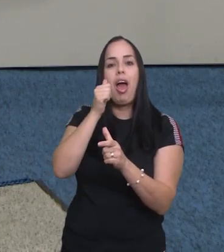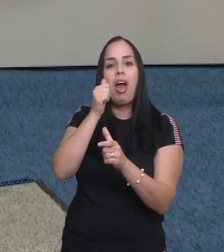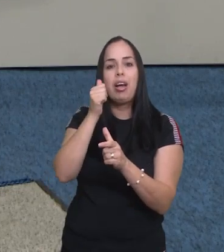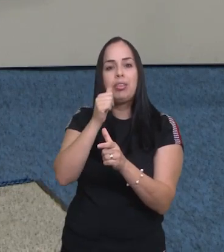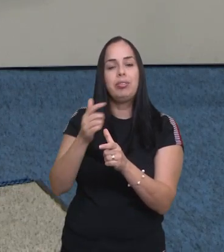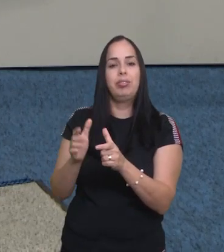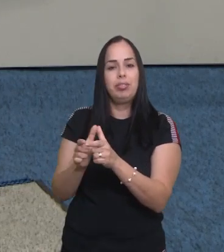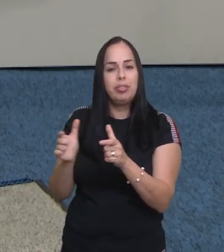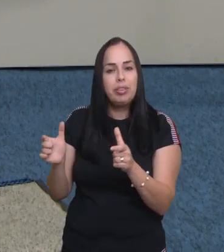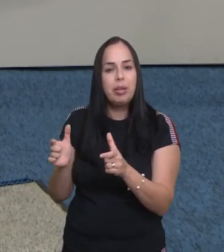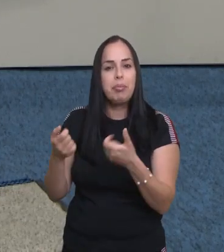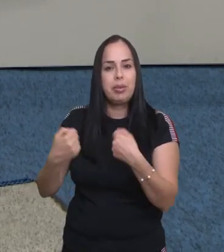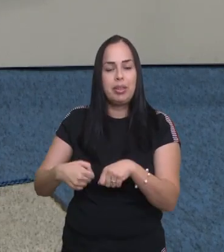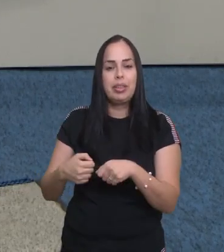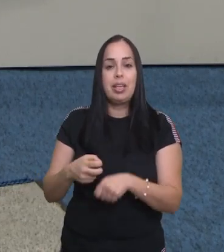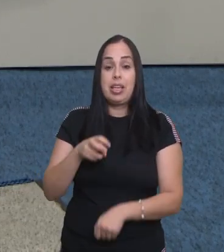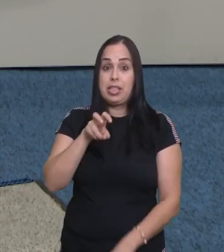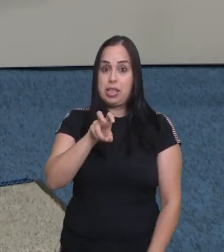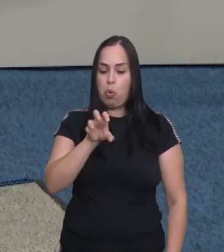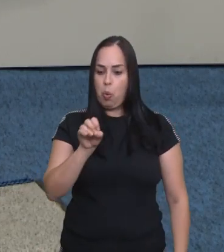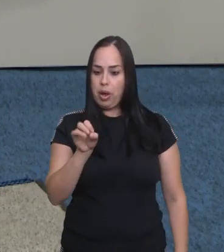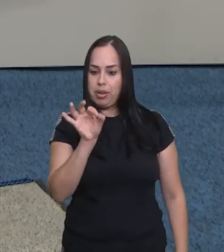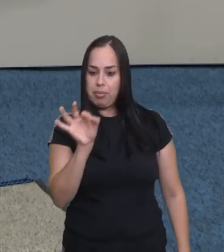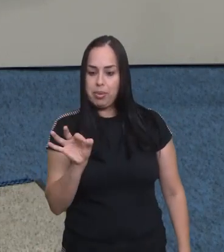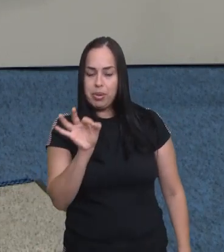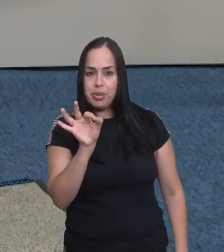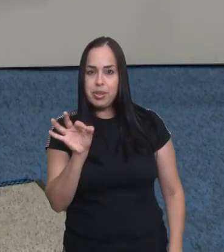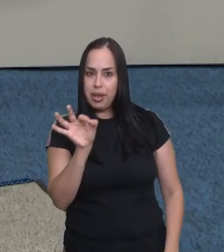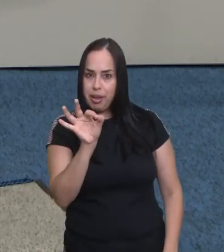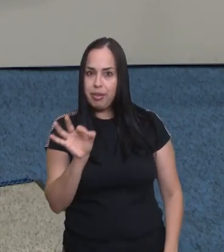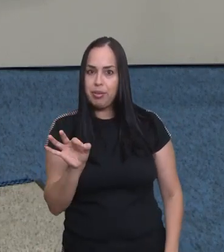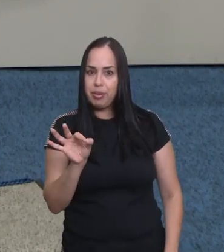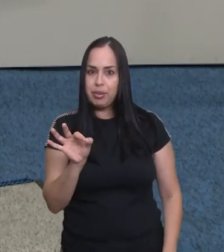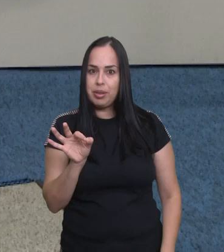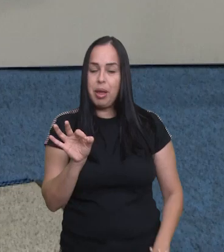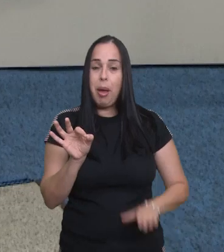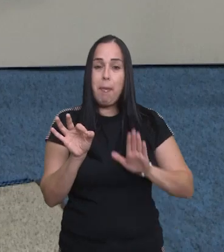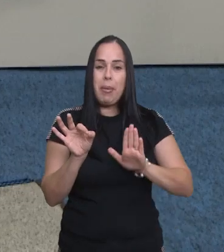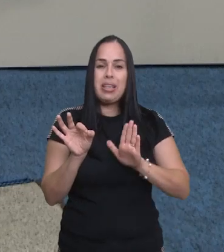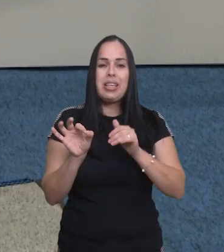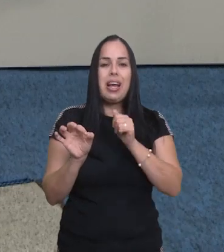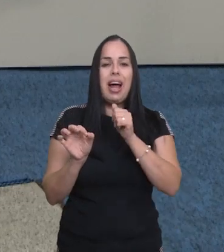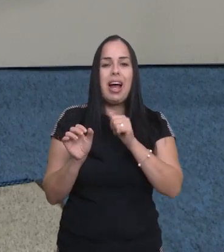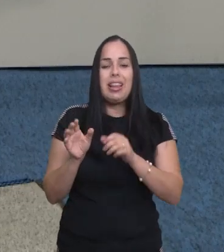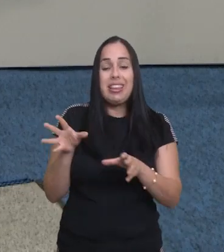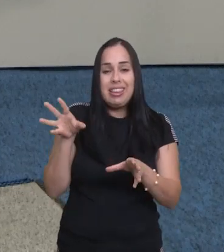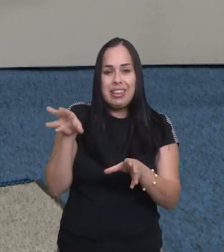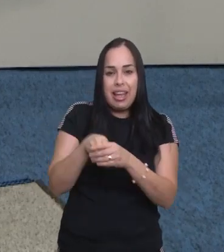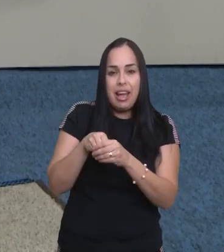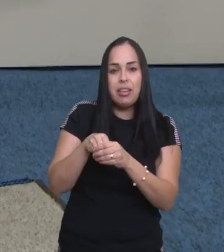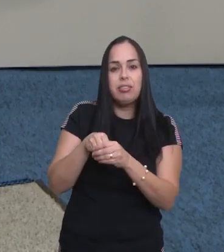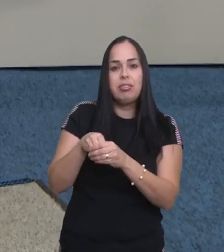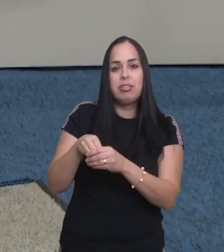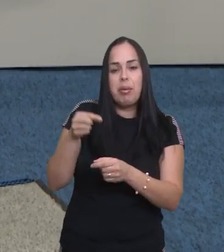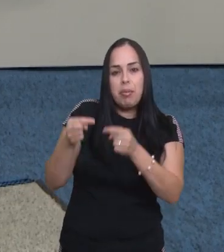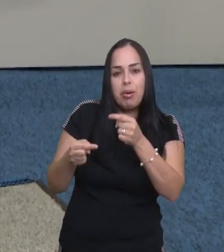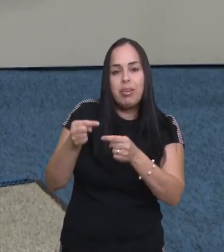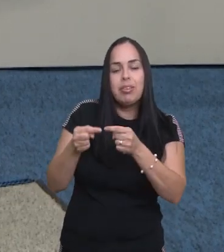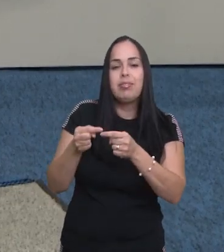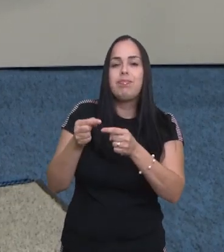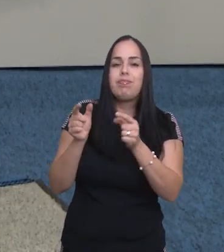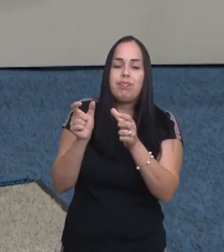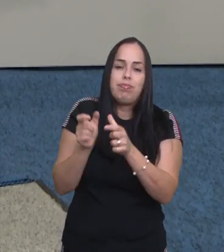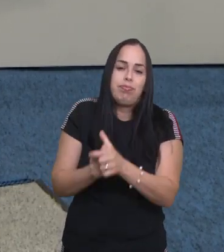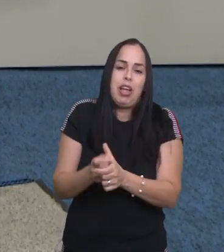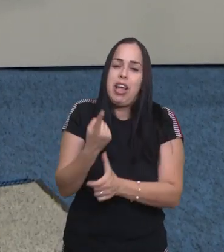no poder. Nós somos 50% da sociedade, mas infelizmente o número de mulheres eleitas